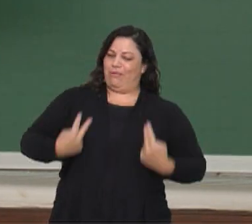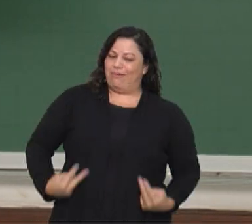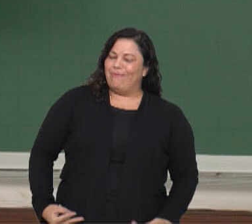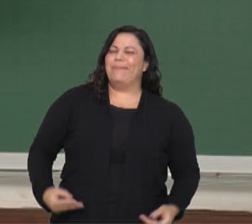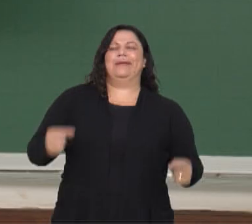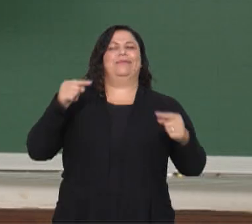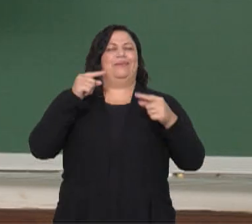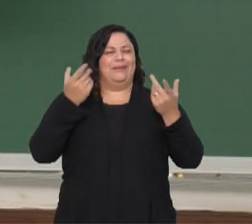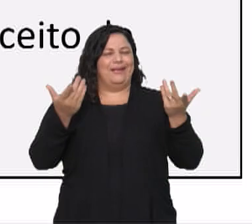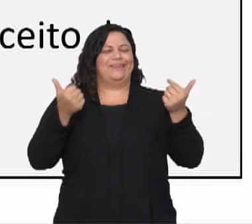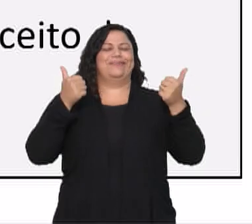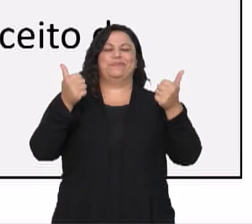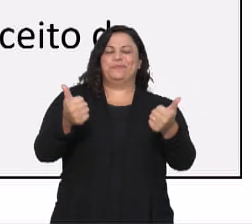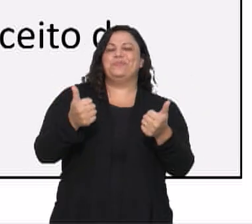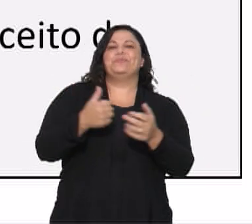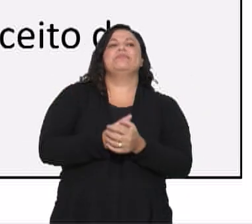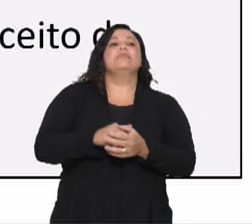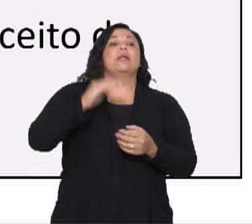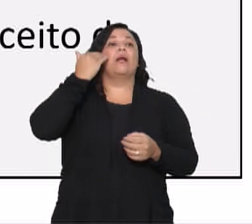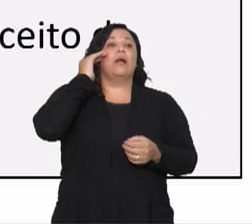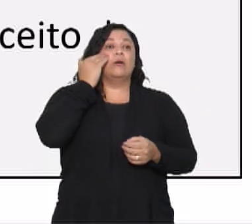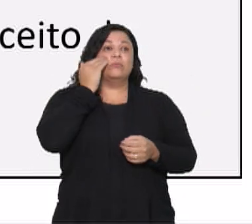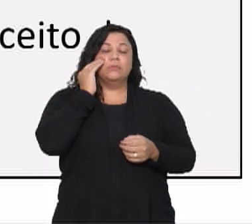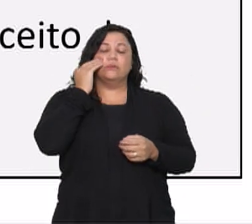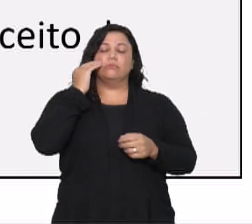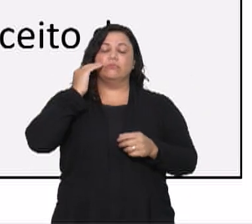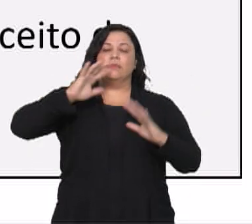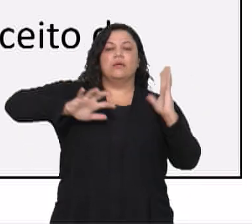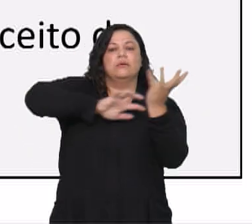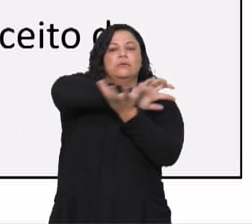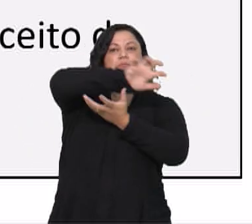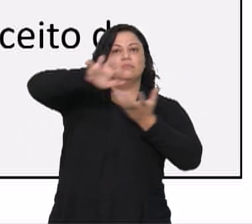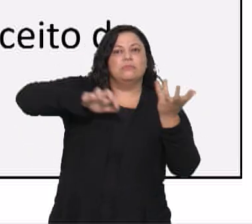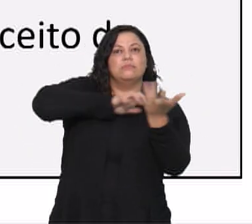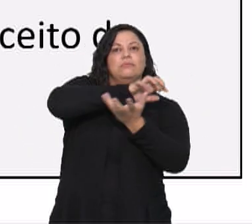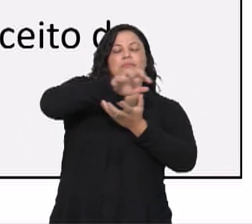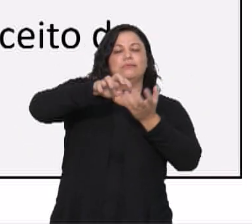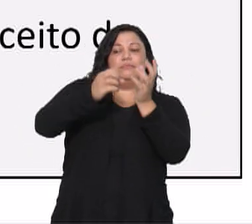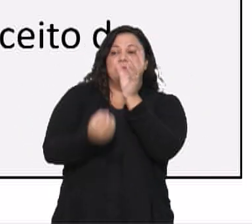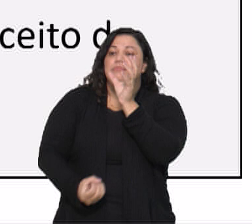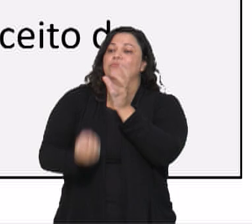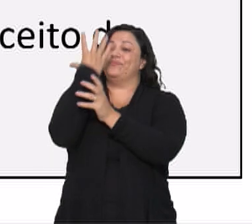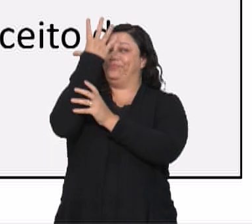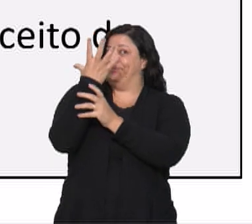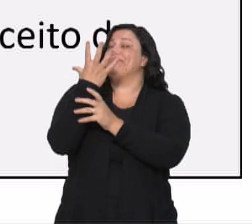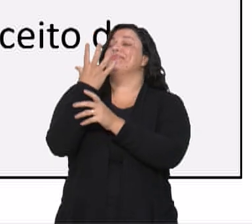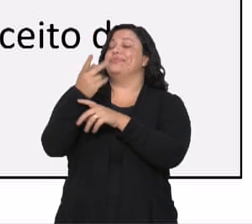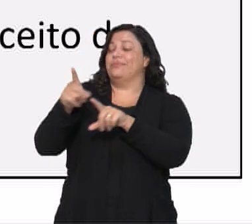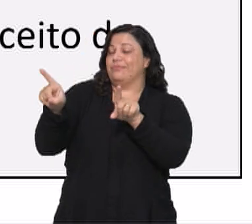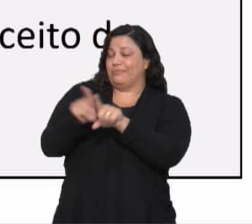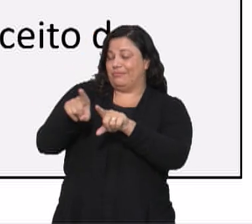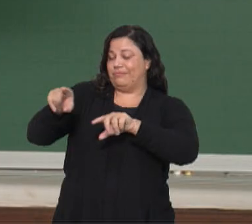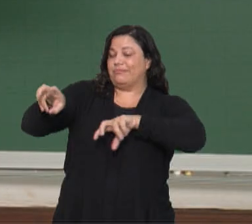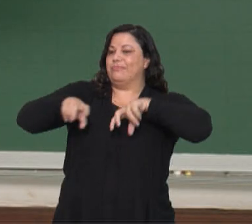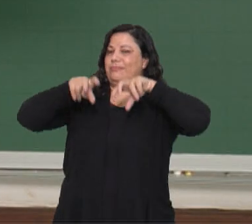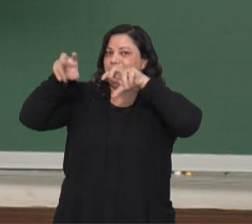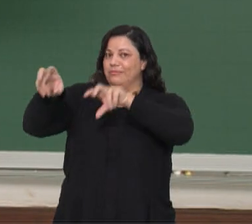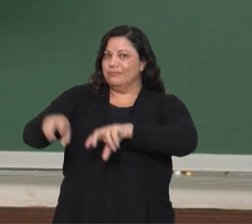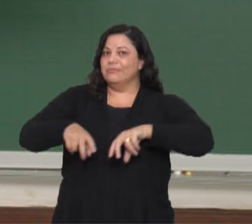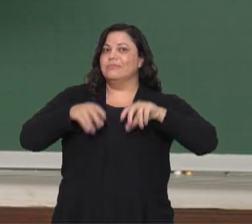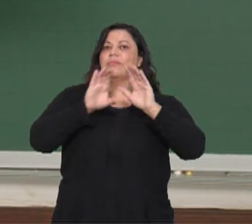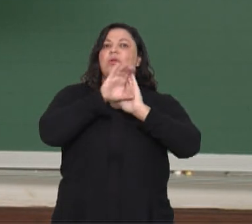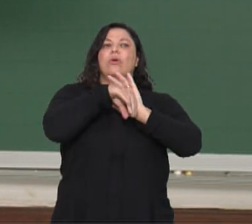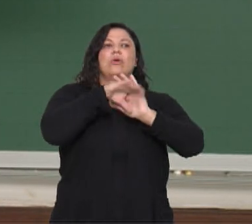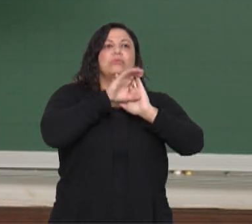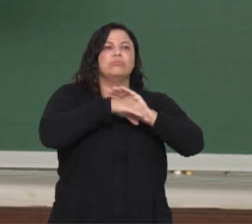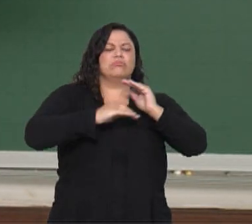não. Compreender a Revolução Neolítica, surgimento da agricultura, significa Revolução Neolítica, como conceito